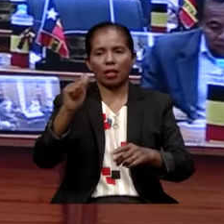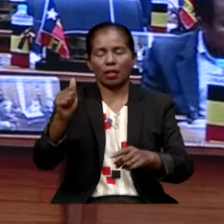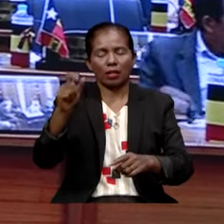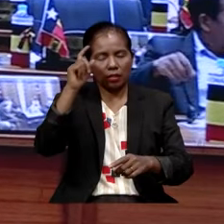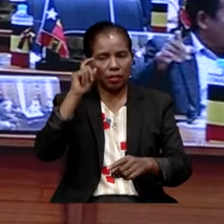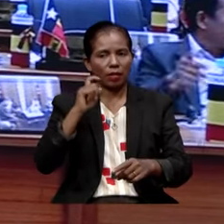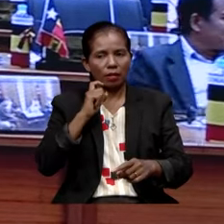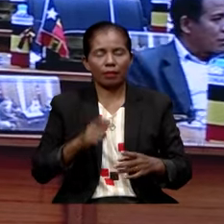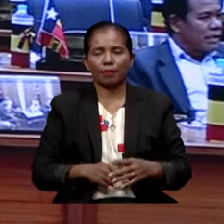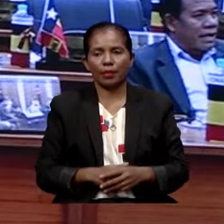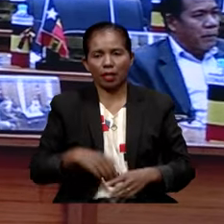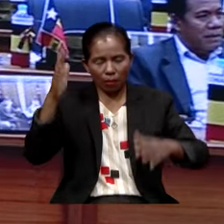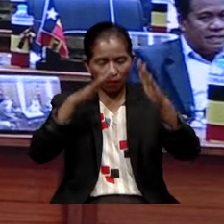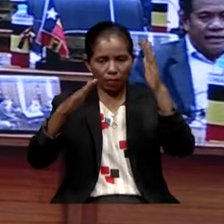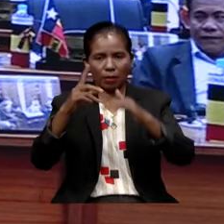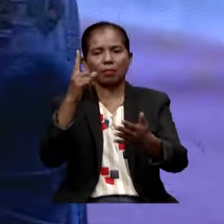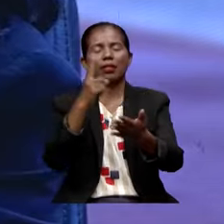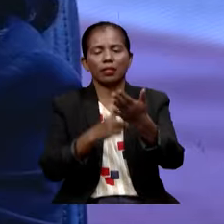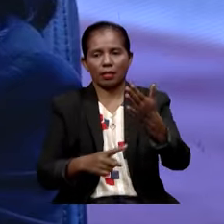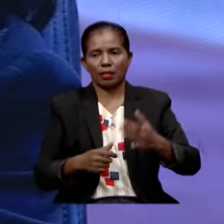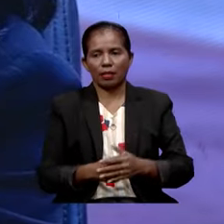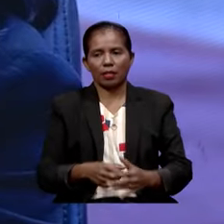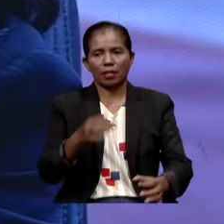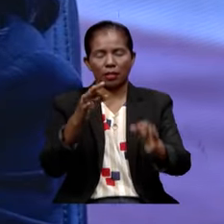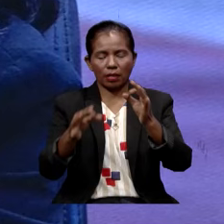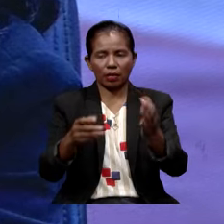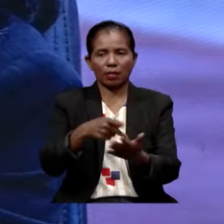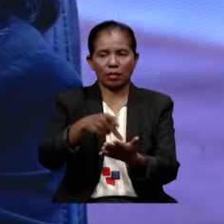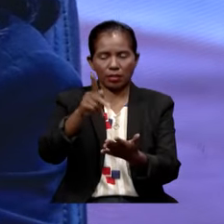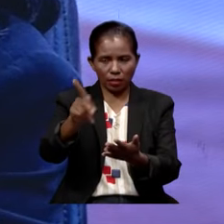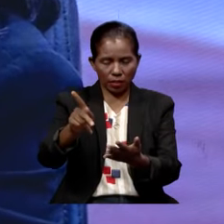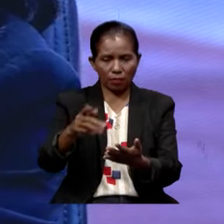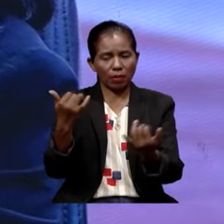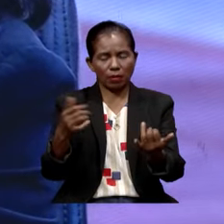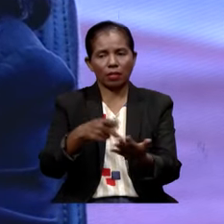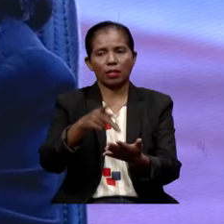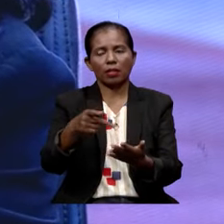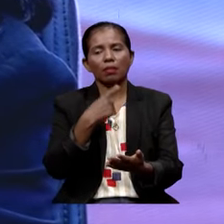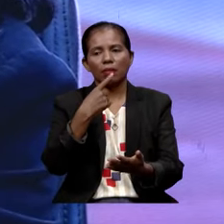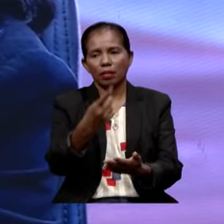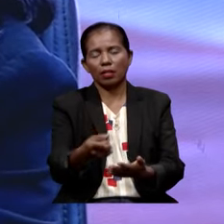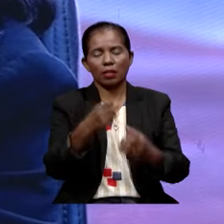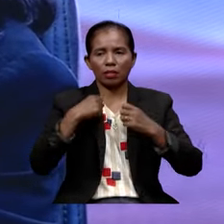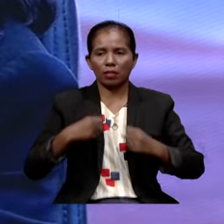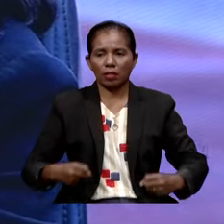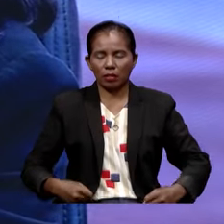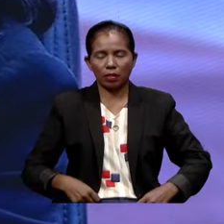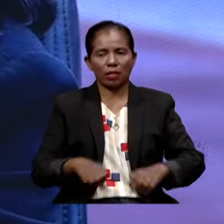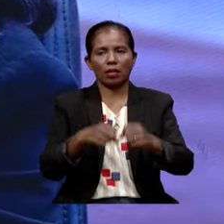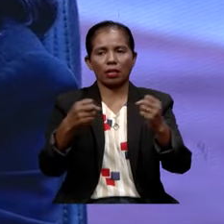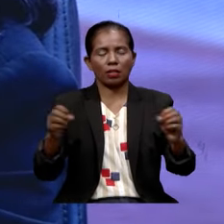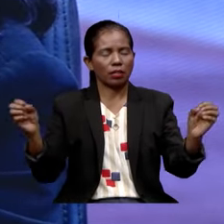sanana. Problema sai da. Selo mania selo da dauk ne. Imi hateta dian Saudi ne raho. Saudi